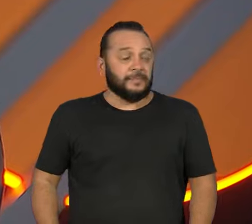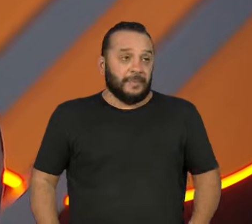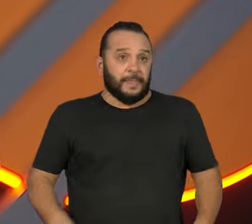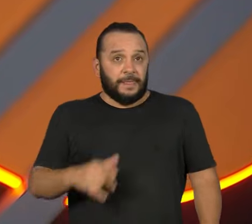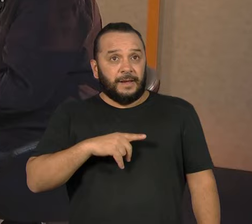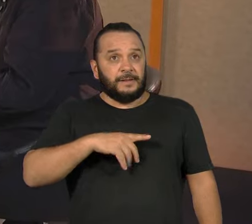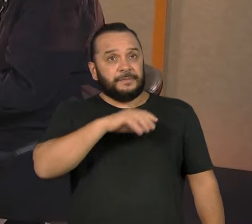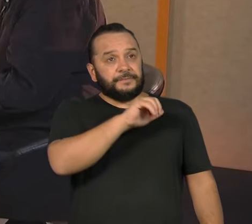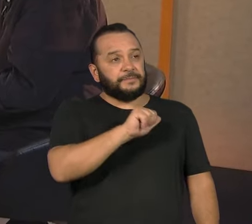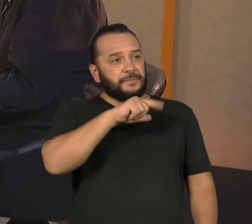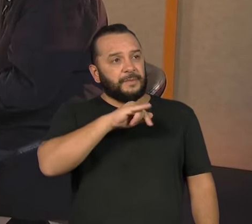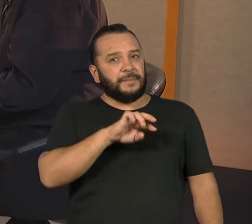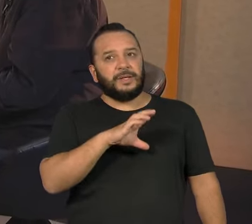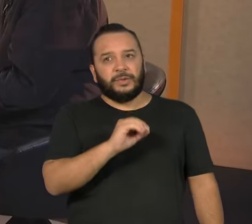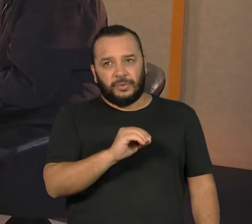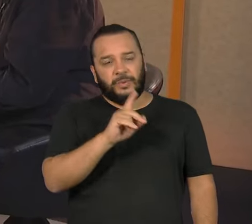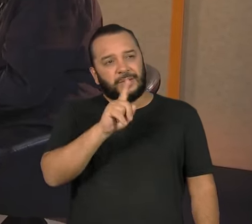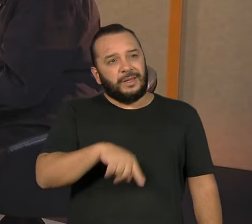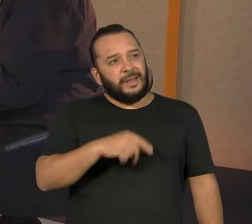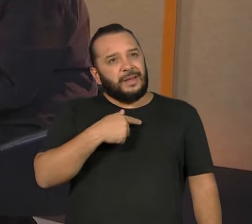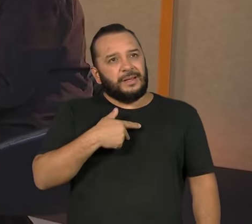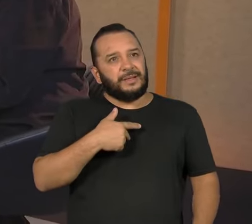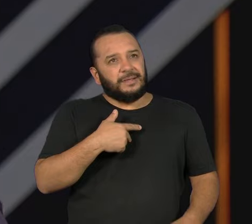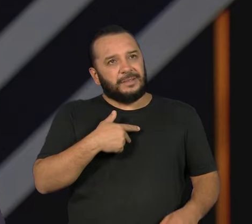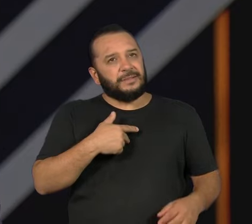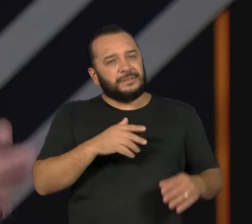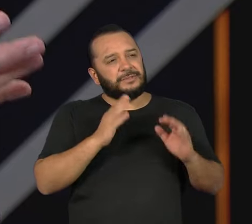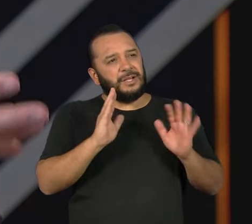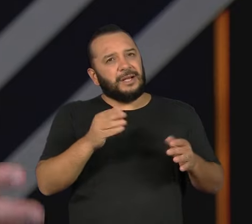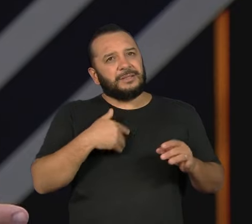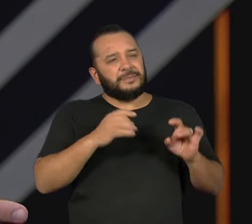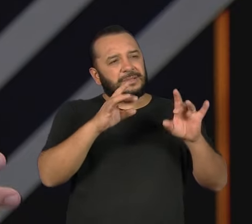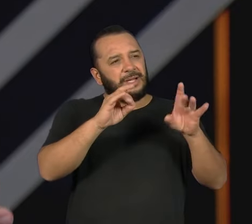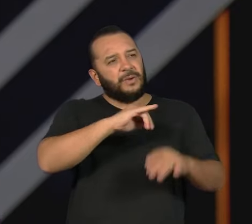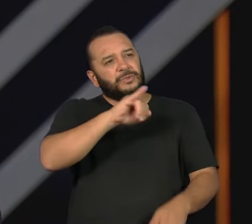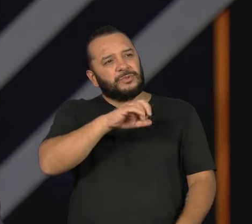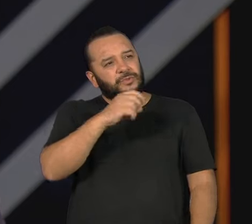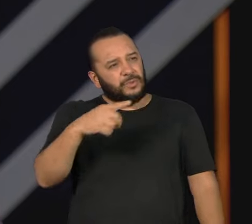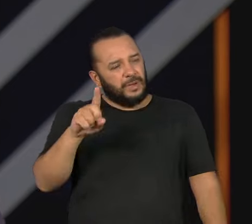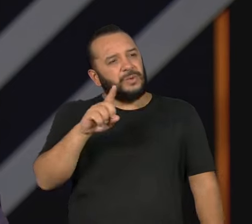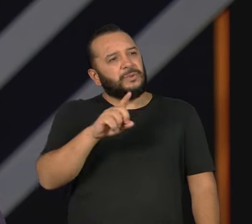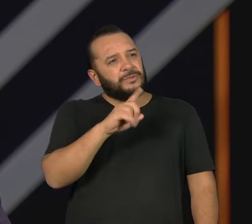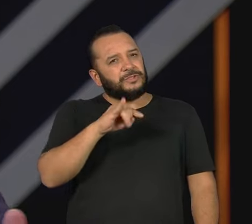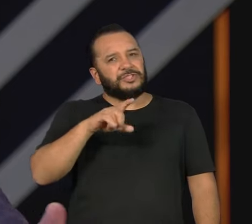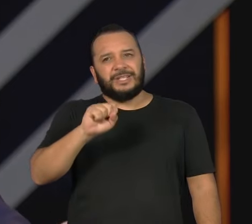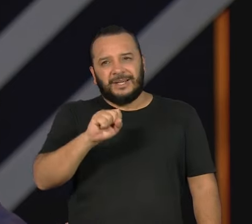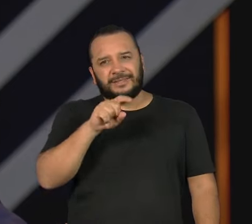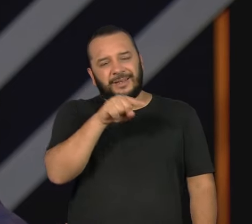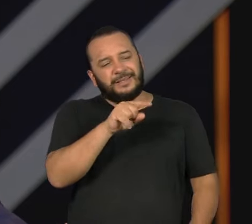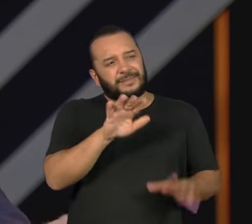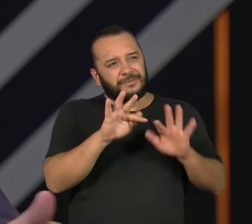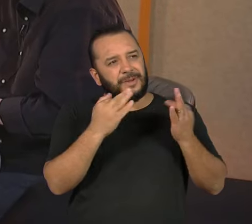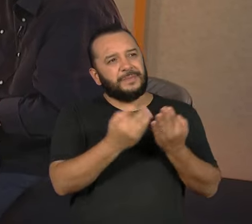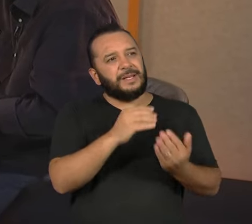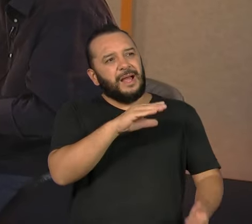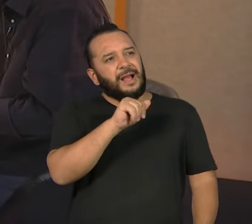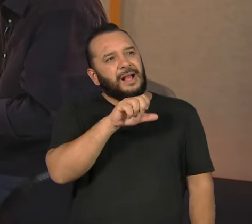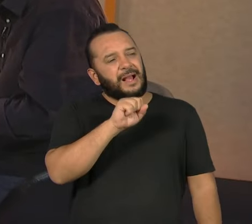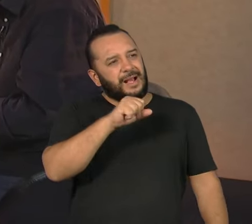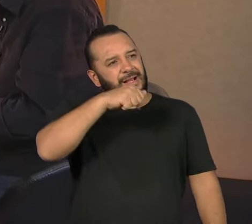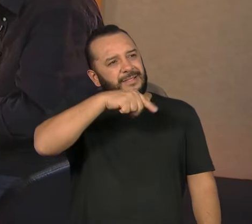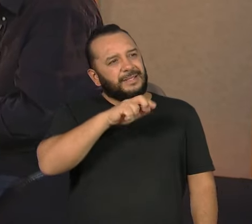Carrilho. Sim. Uma reverência de instrumento. João Dias Carrasqueira, Toninho Carrasqueira, essa família Carrasqueira. Pessoal